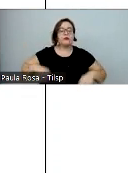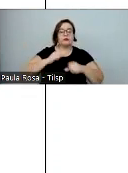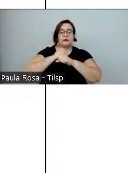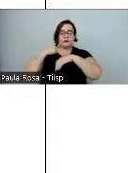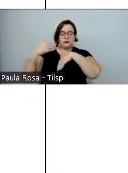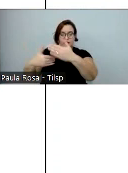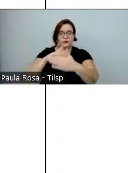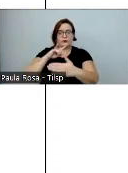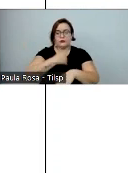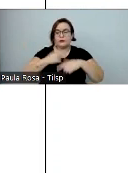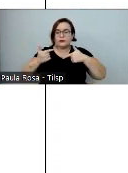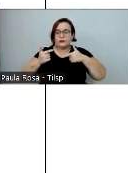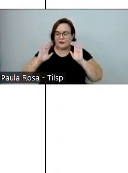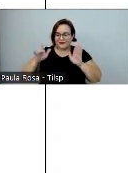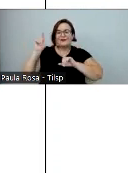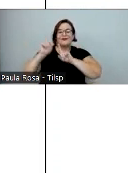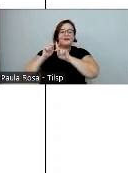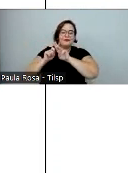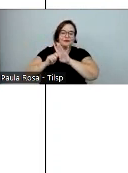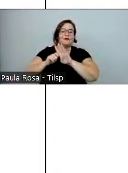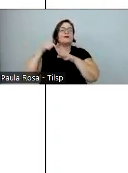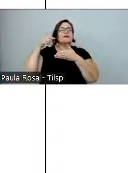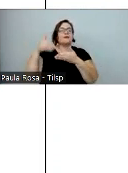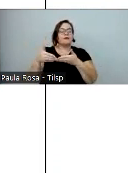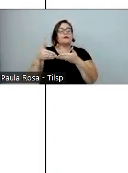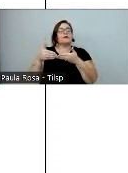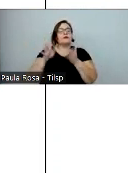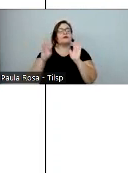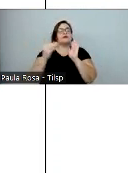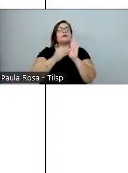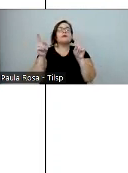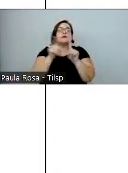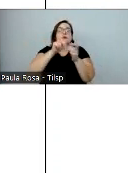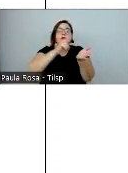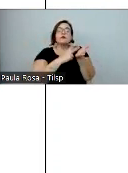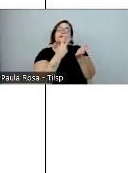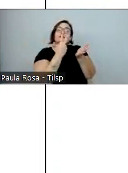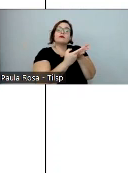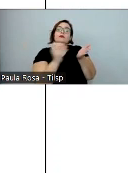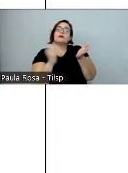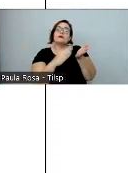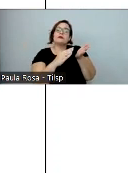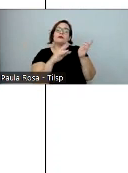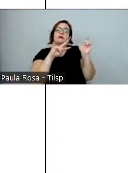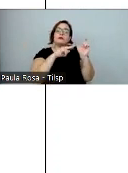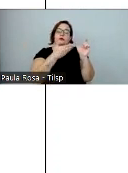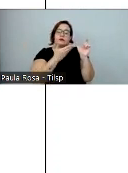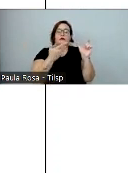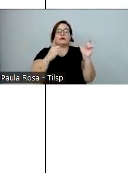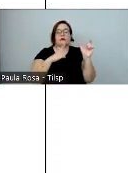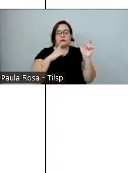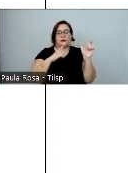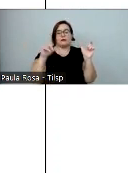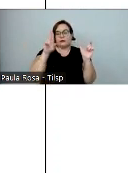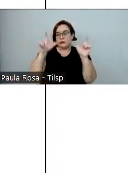trabalhando agora nos últimos meses com a implementação e tradução da nova definição seguindo aí de um acompanhamento da aplicação local